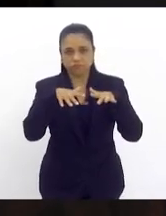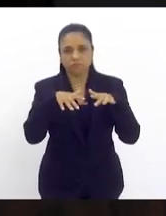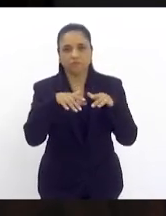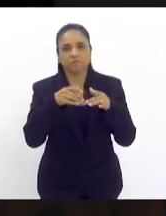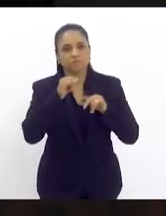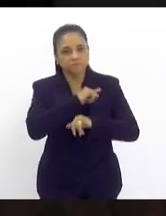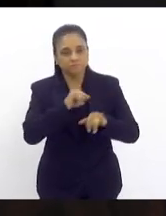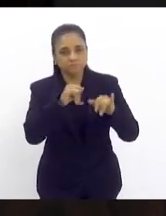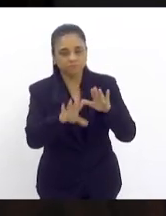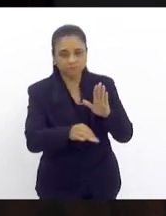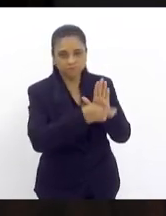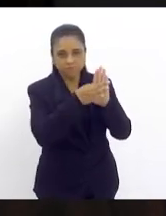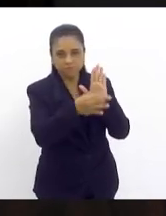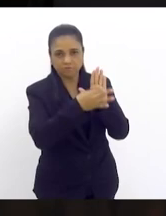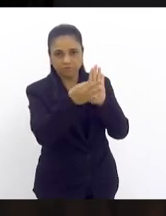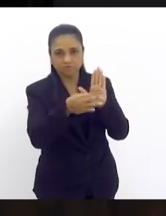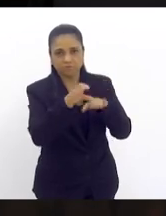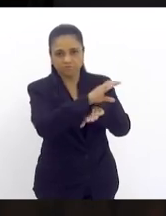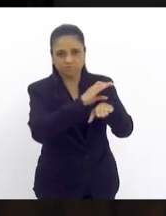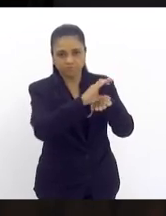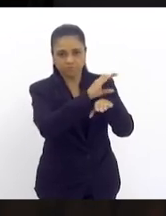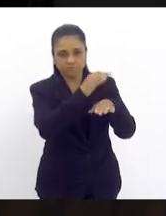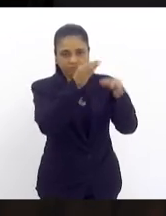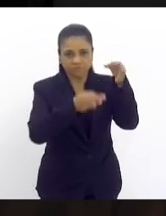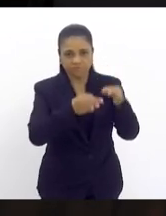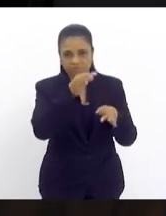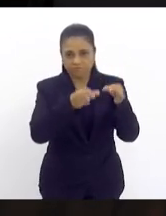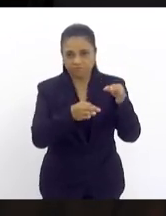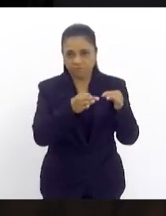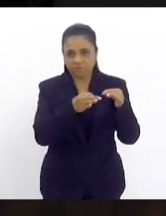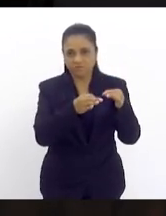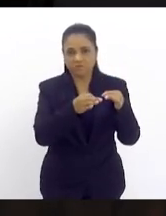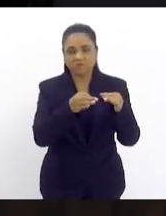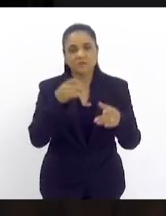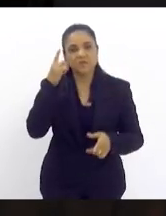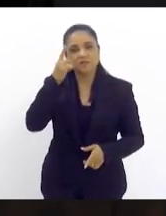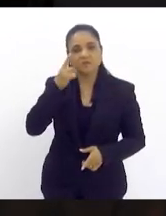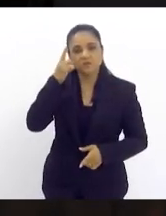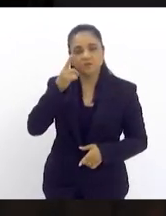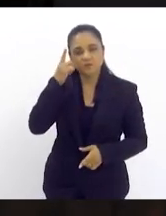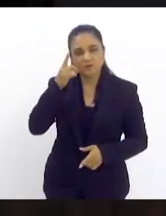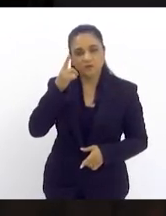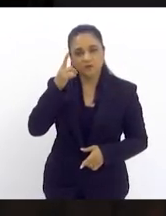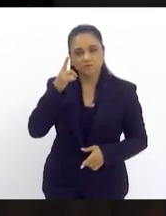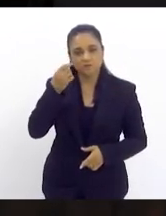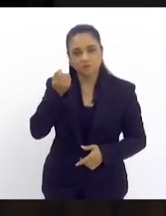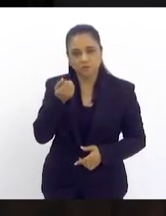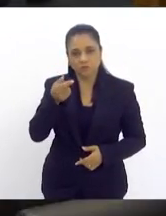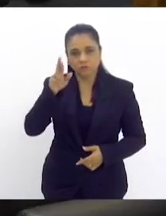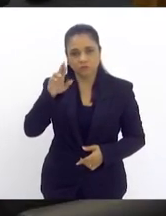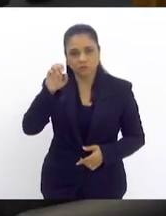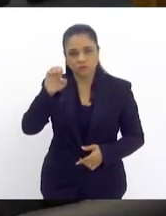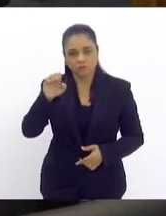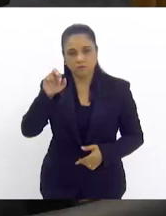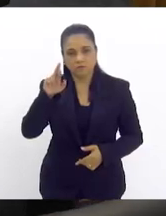emitir parecer pela Comissão de Constituição e Justiça, nobre deputado amigo doutor Serginho.